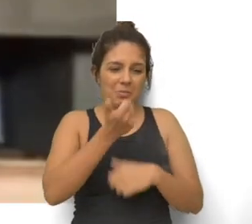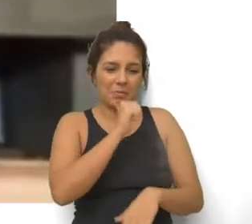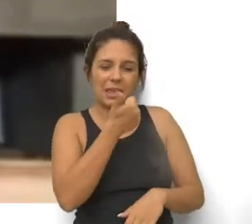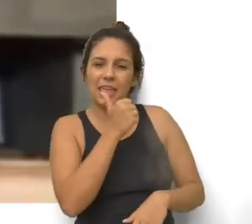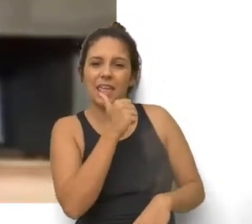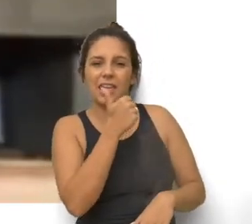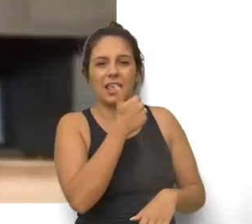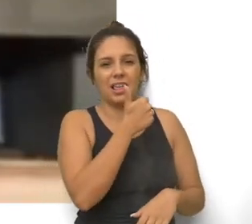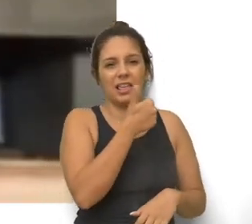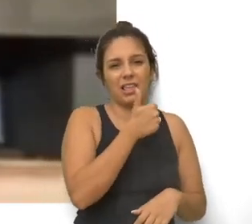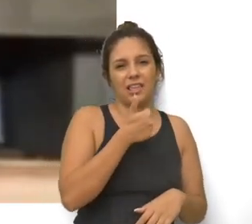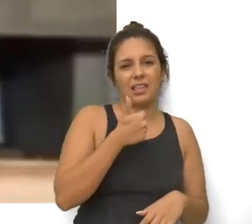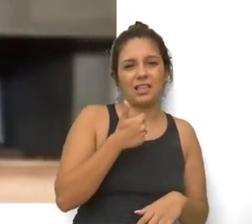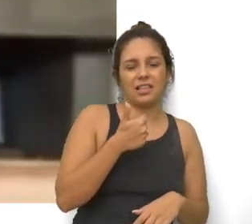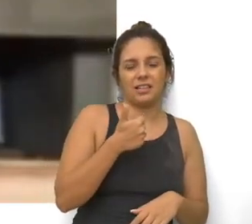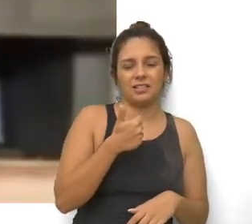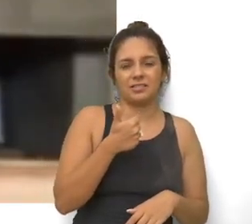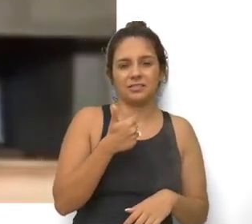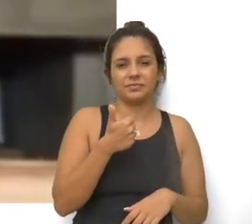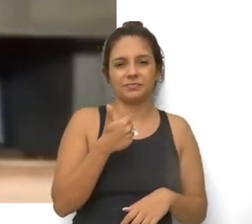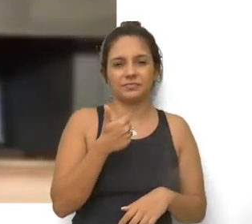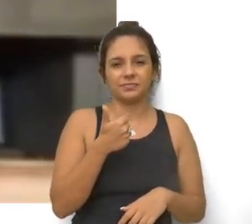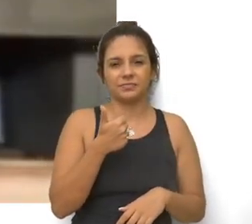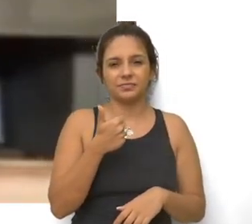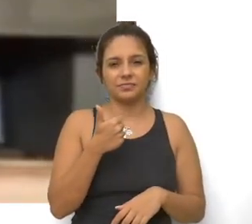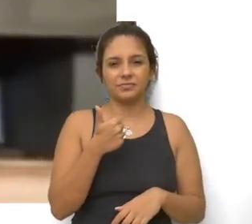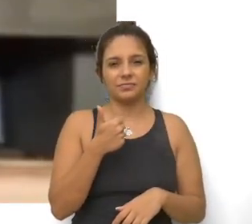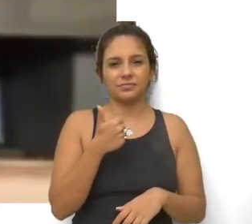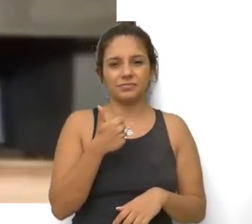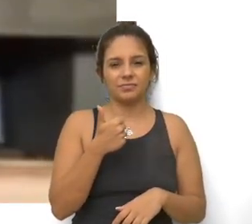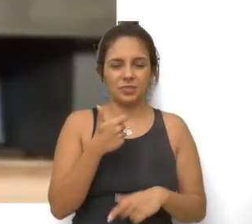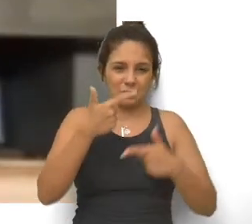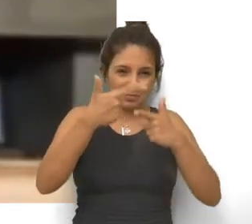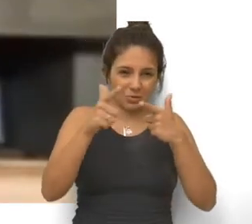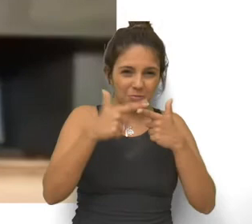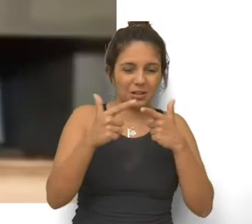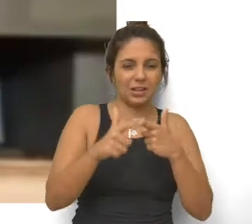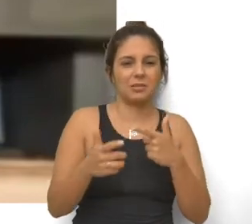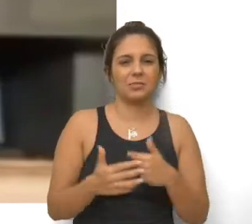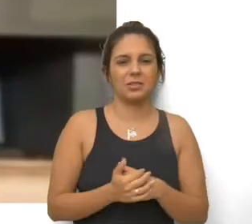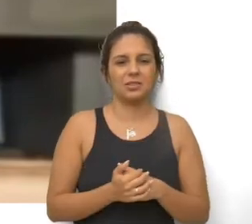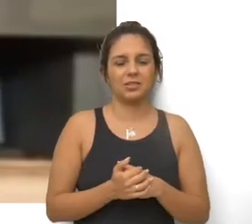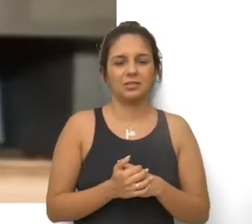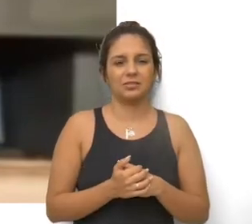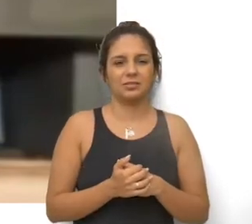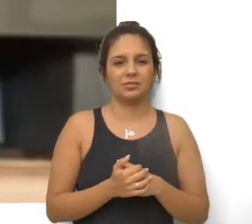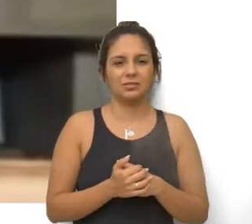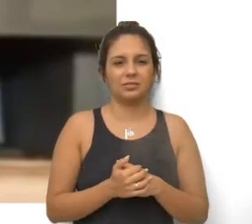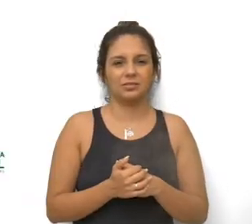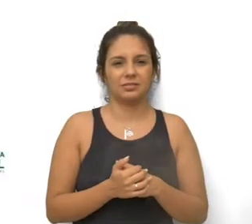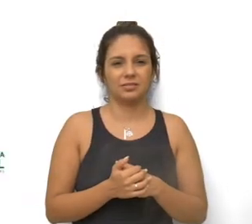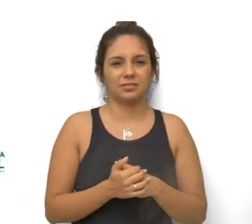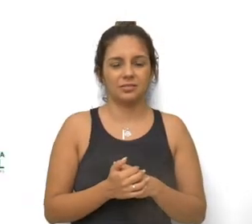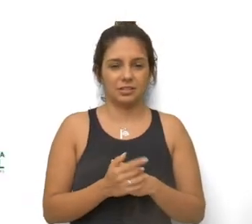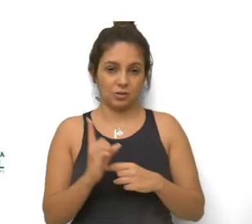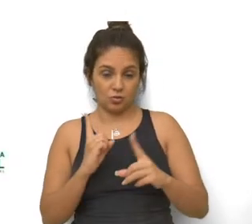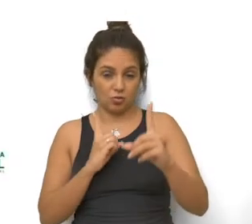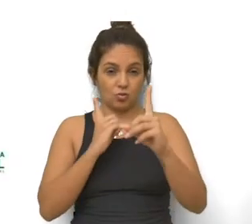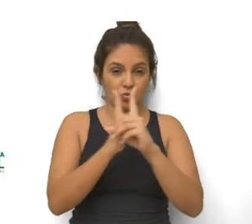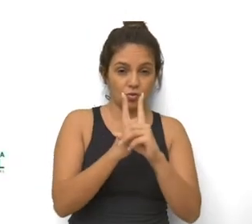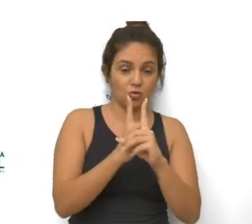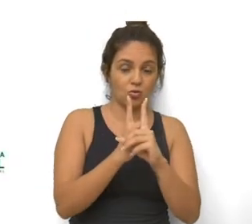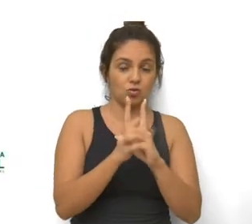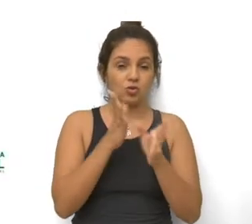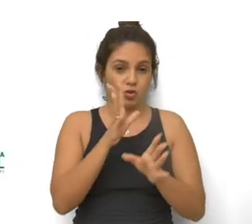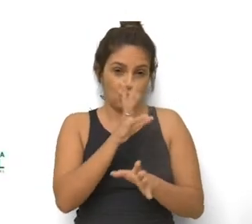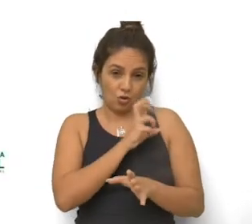e a voltar... Enfim, a vida começa... os problemas habituais. Regina, nesse momento é que ela